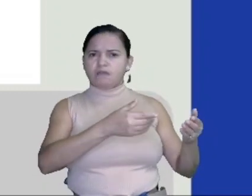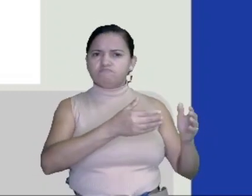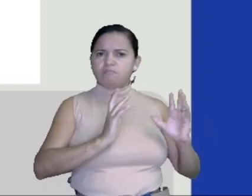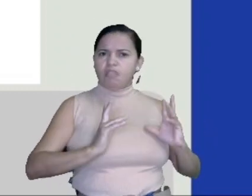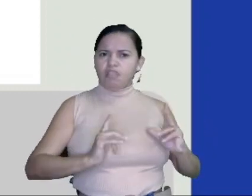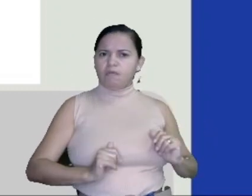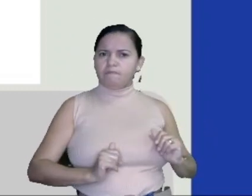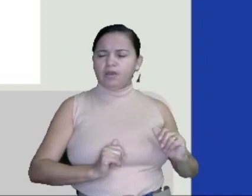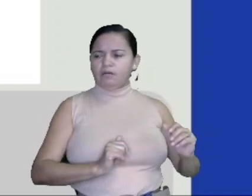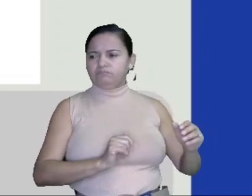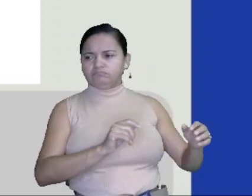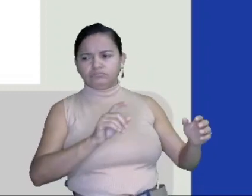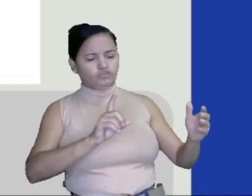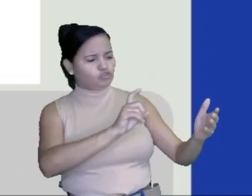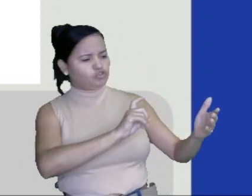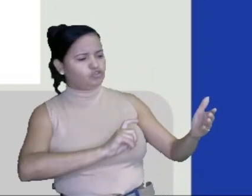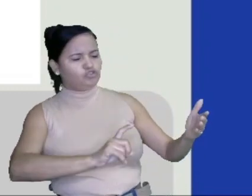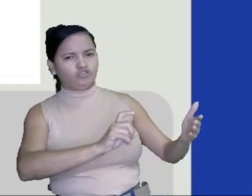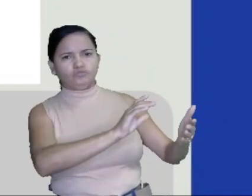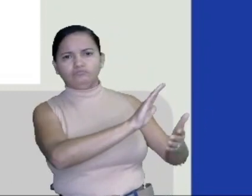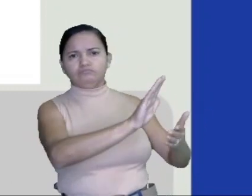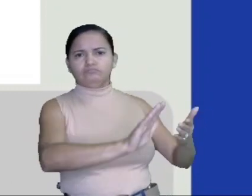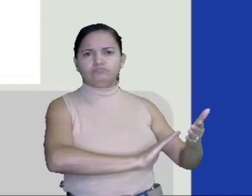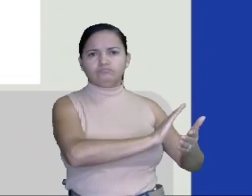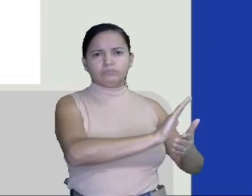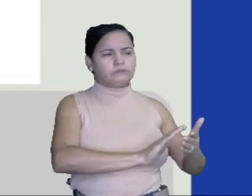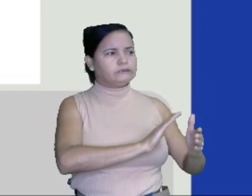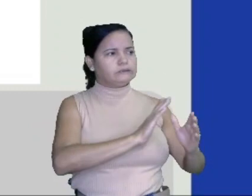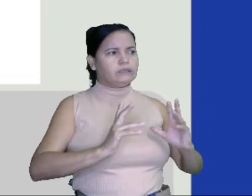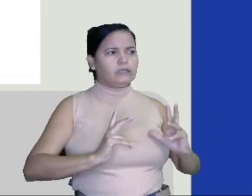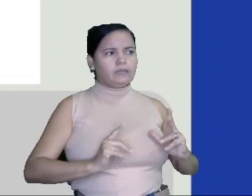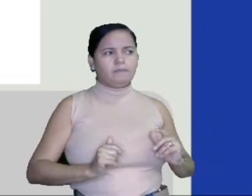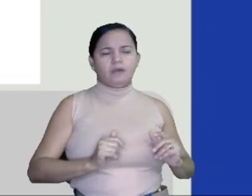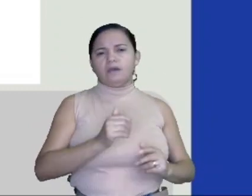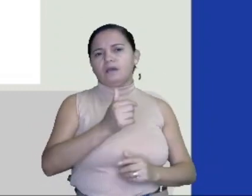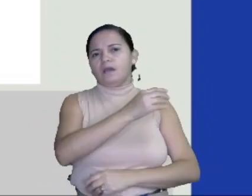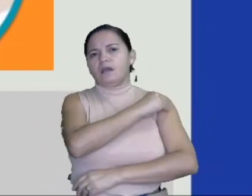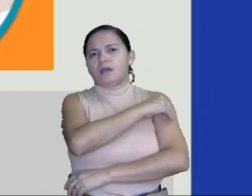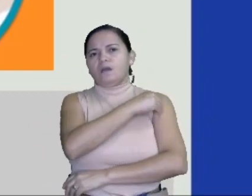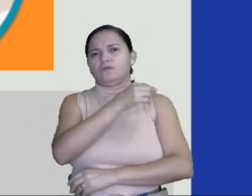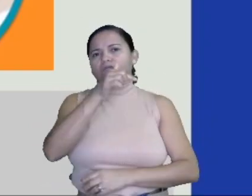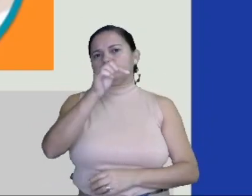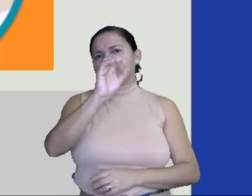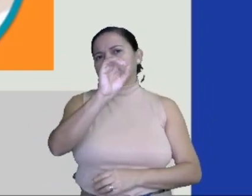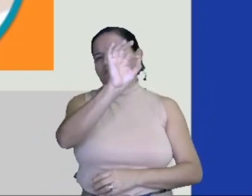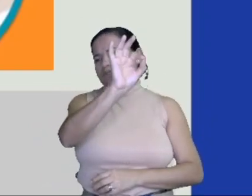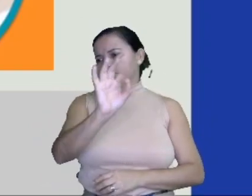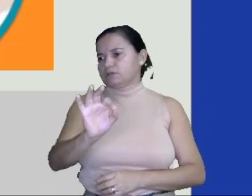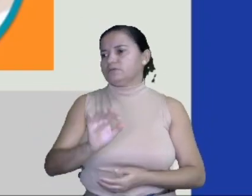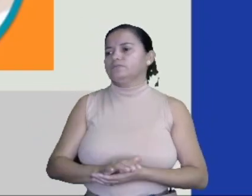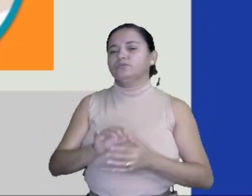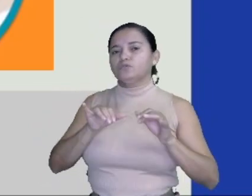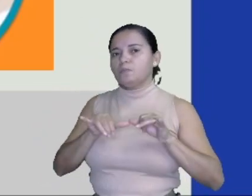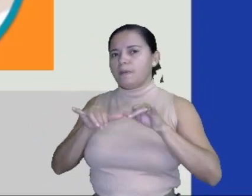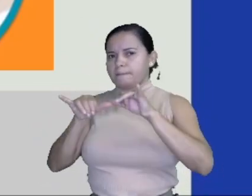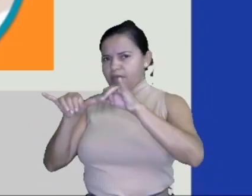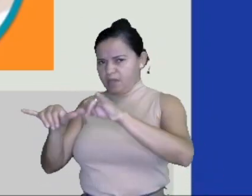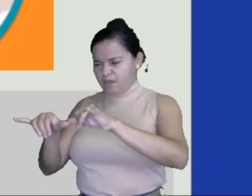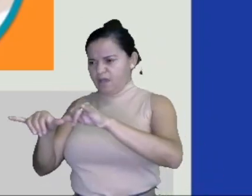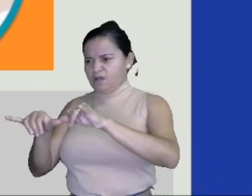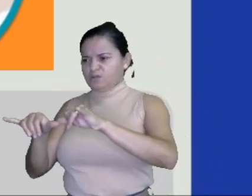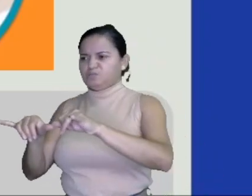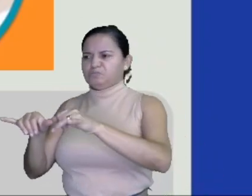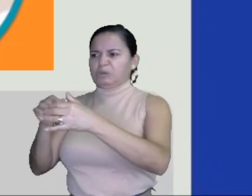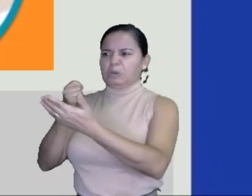Caso contrário, for uma embalagem de papel, de papelão, você pode utilizar o álcool 70%, tá? No mercado, muitas